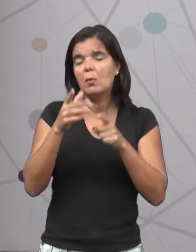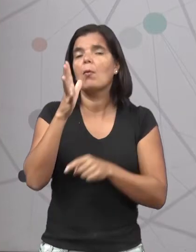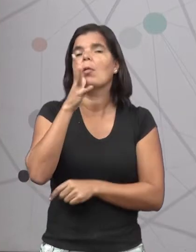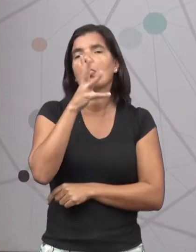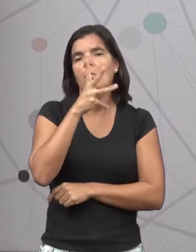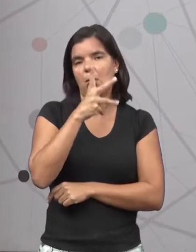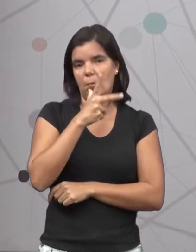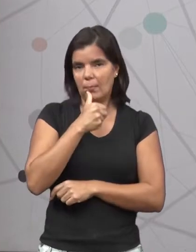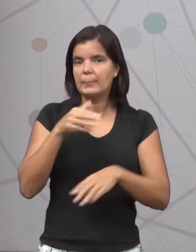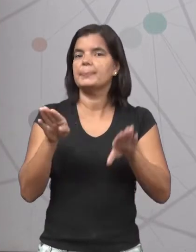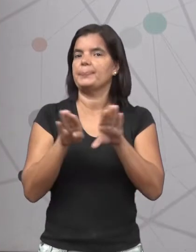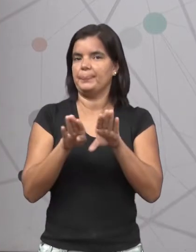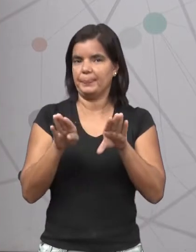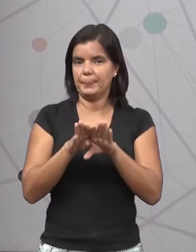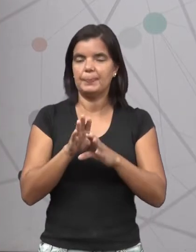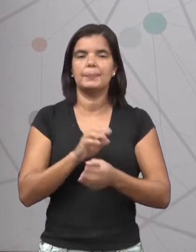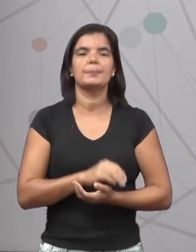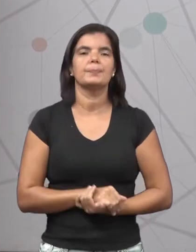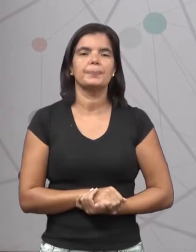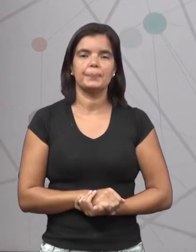para medir a nossa pista.